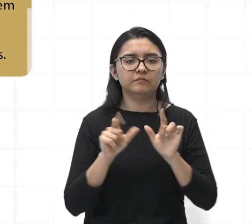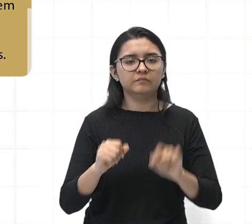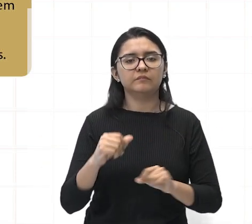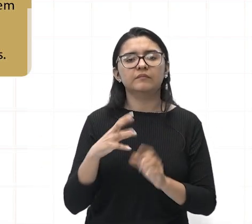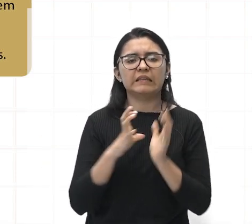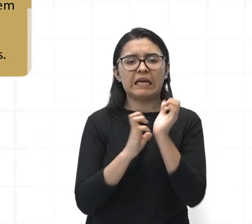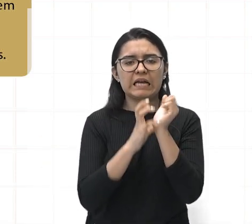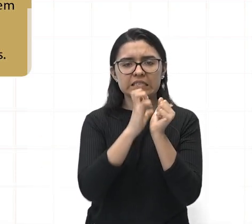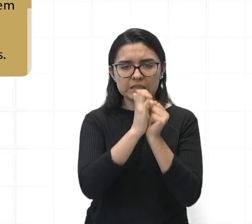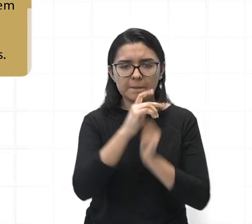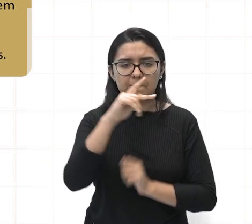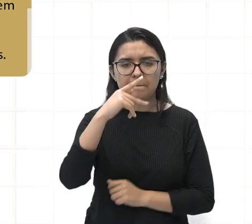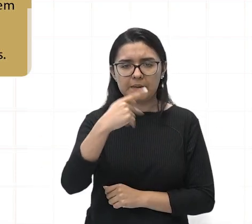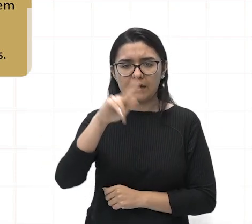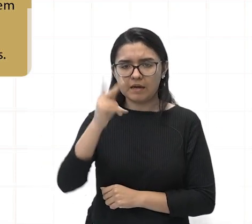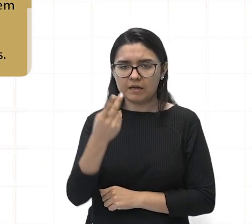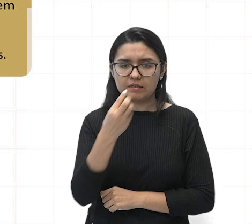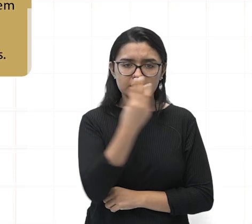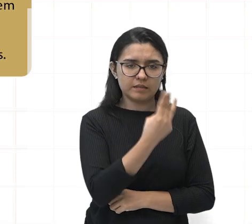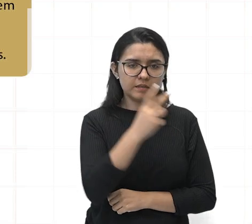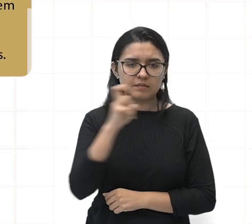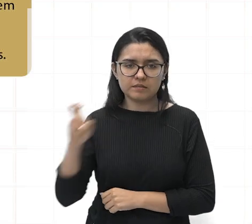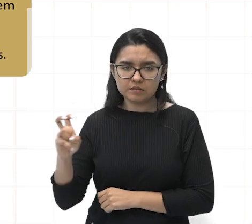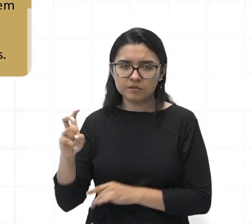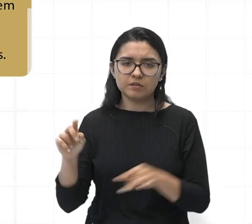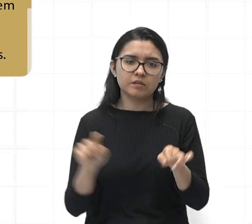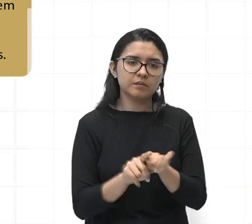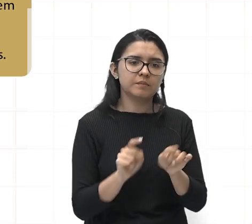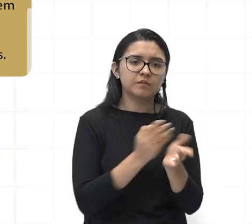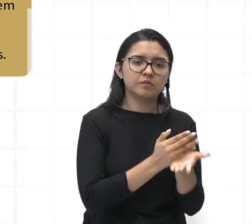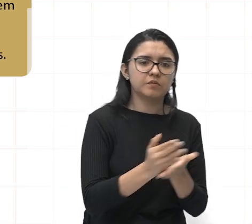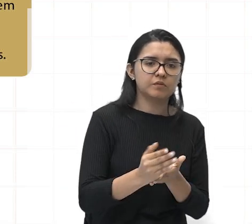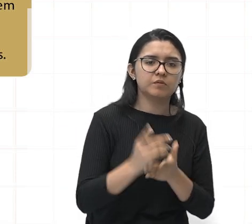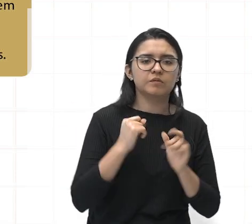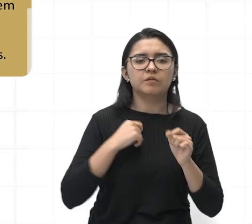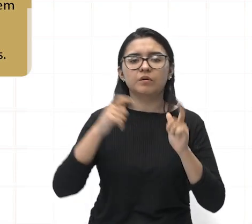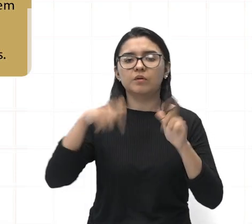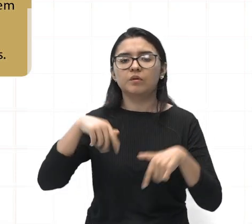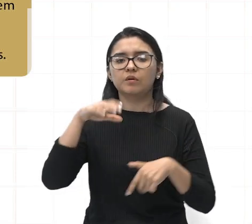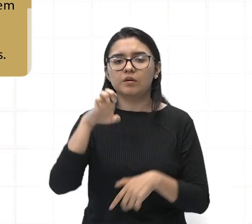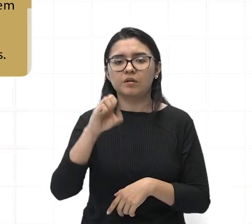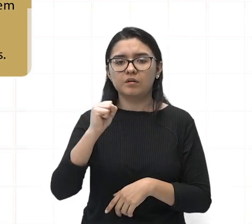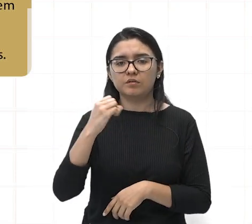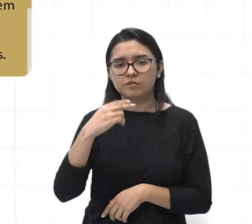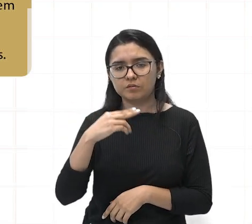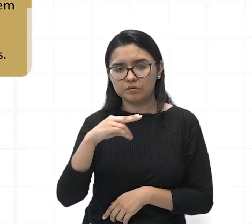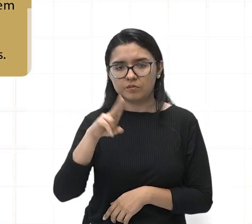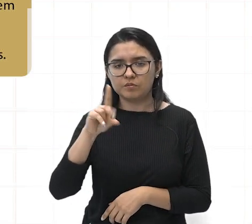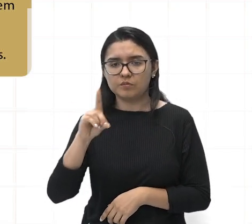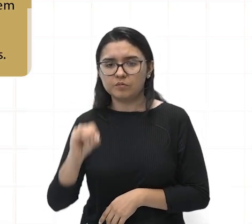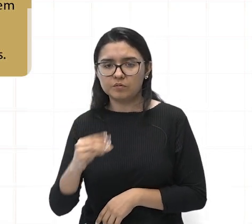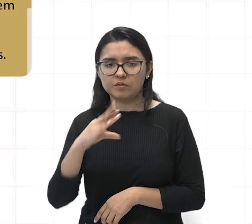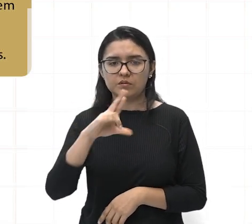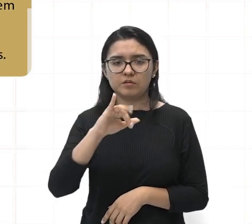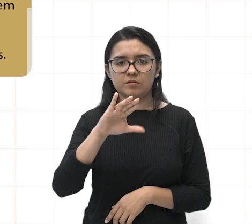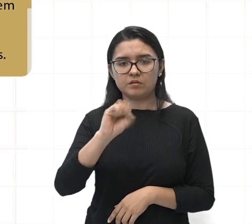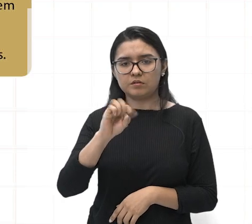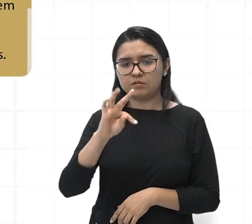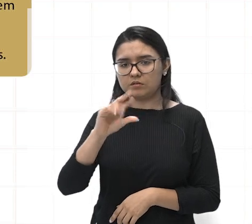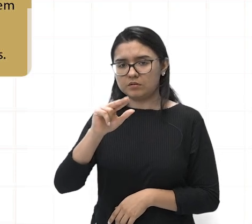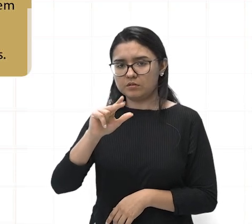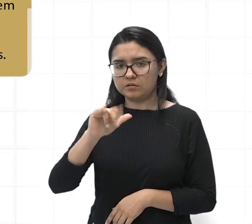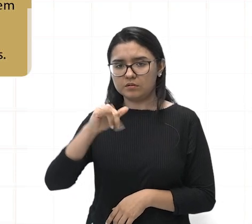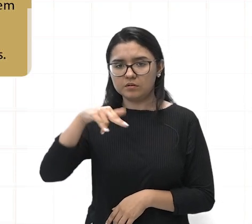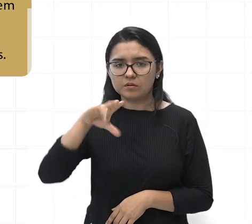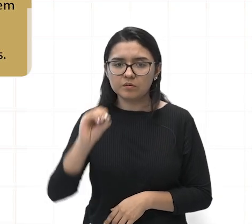ácidos úmicos com pH entre 3 e 5. A nascente desses rios estão no escudo cristalino das Guianas, que são